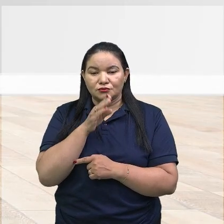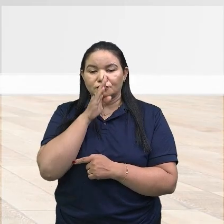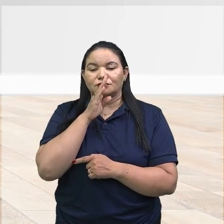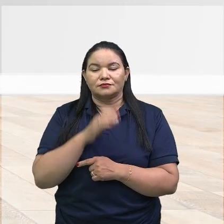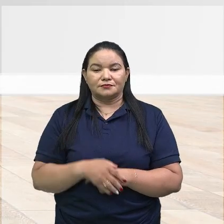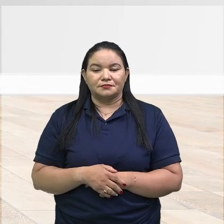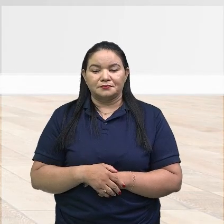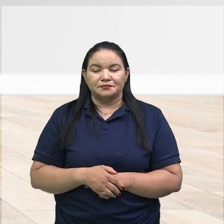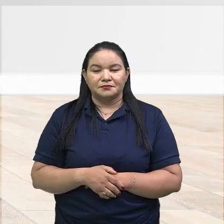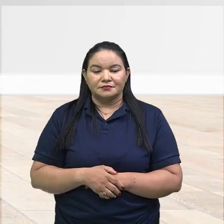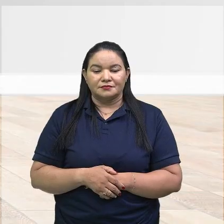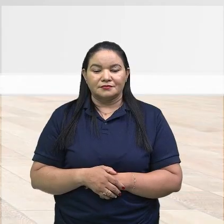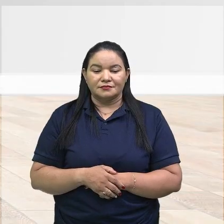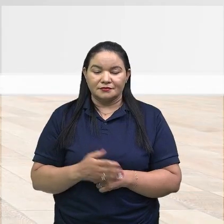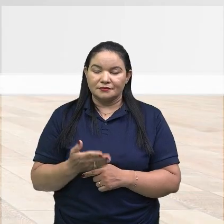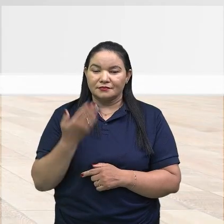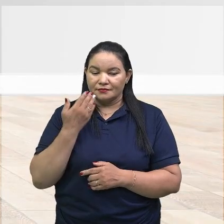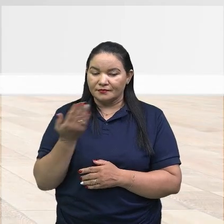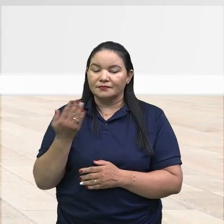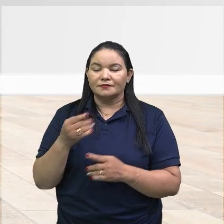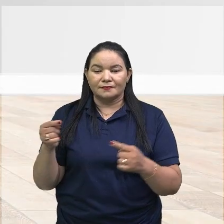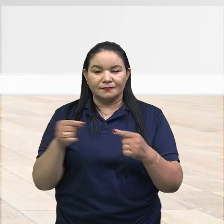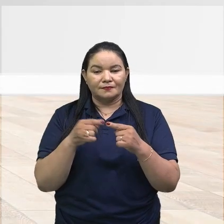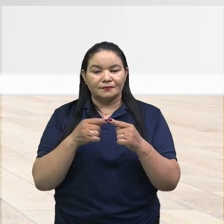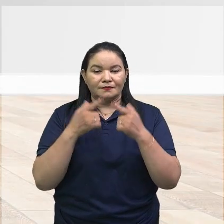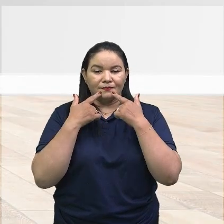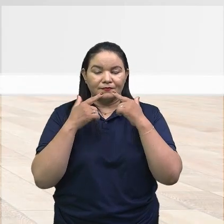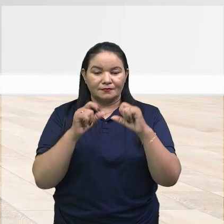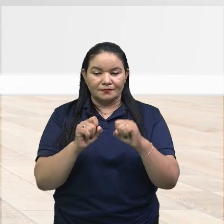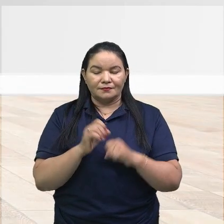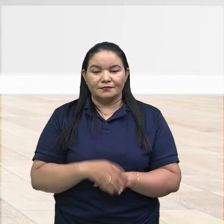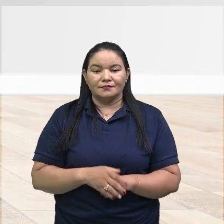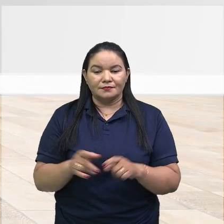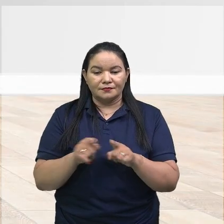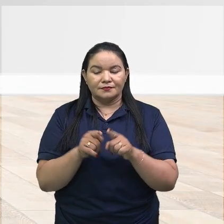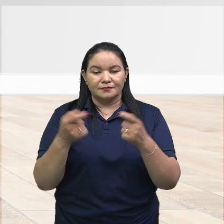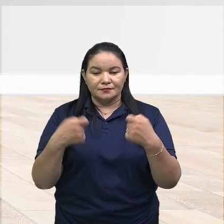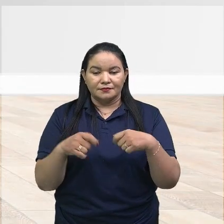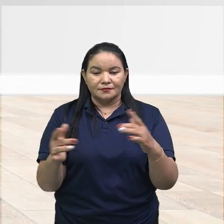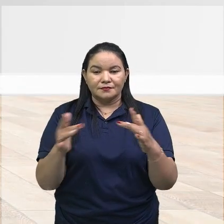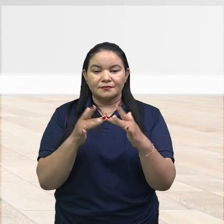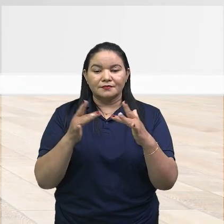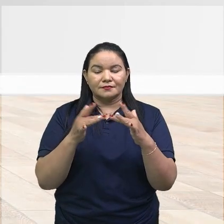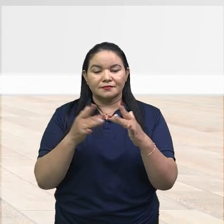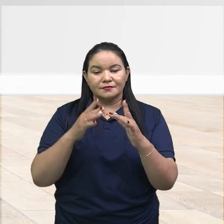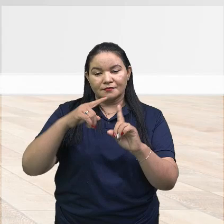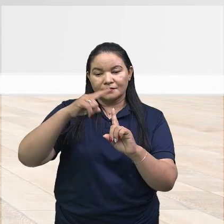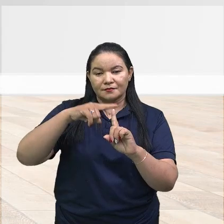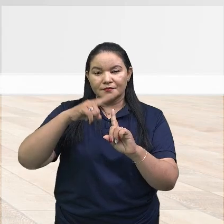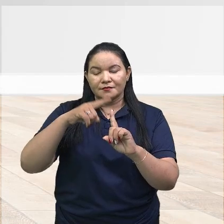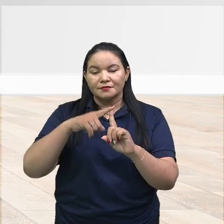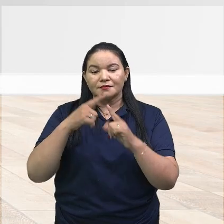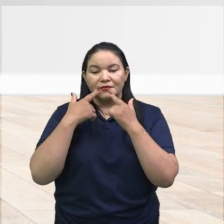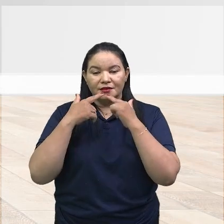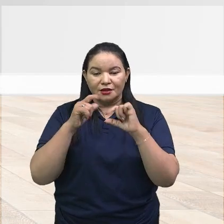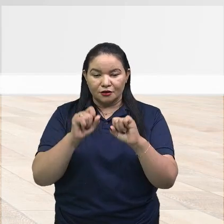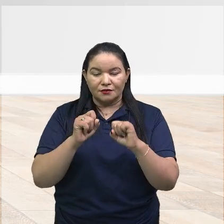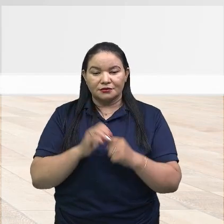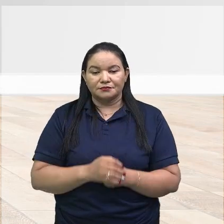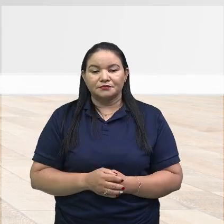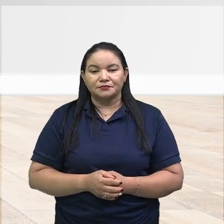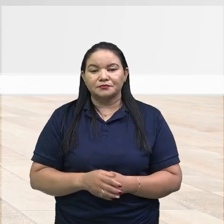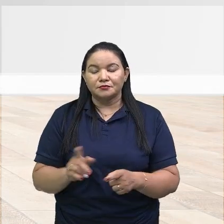né? Essa linguagem. E também tem que ter contato com o tipo de linguagem, né? A gente sabe